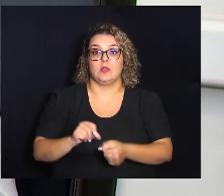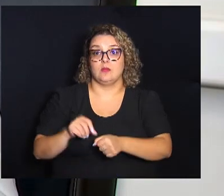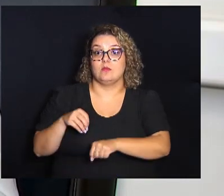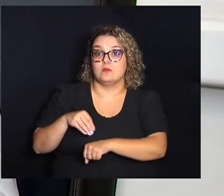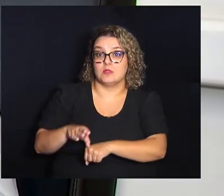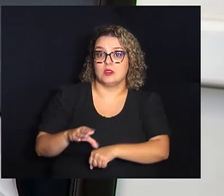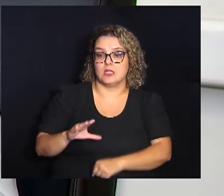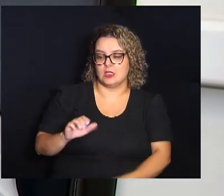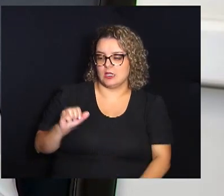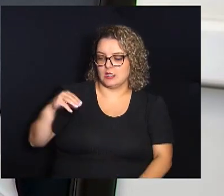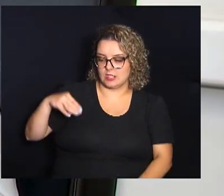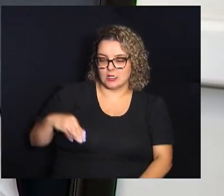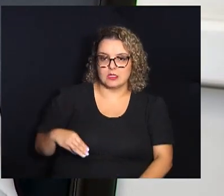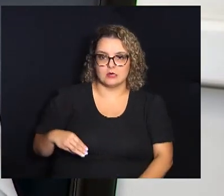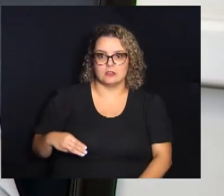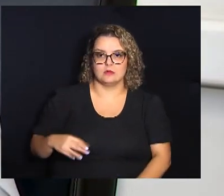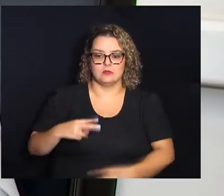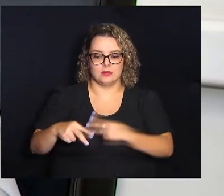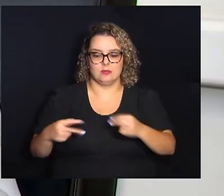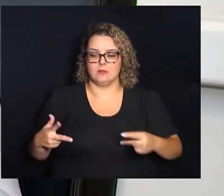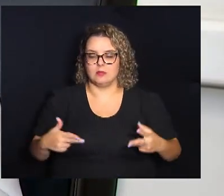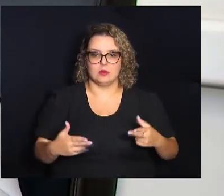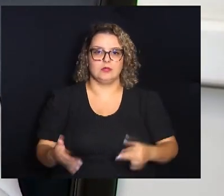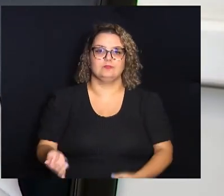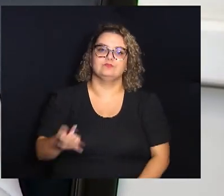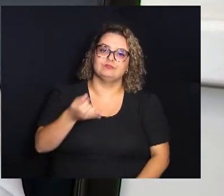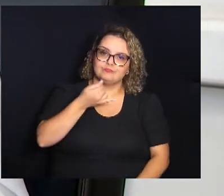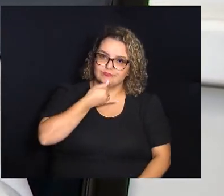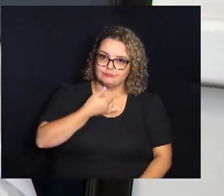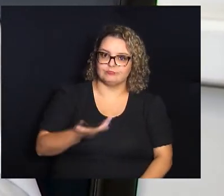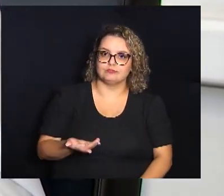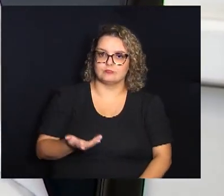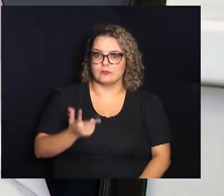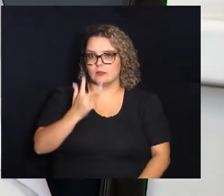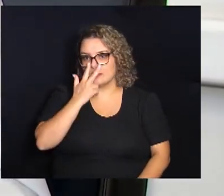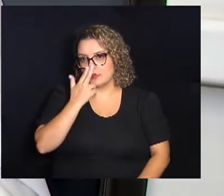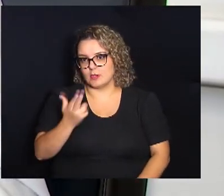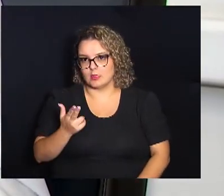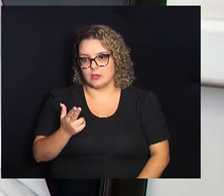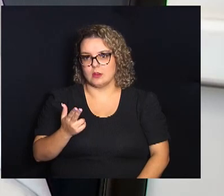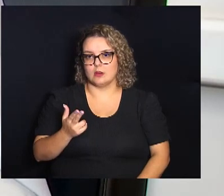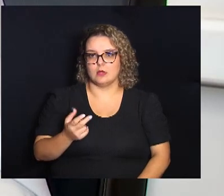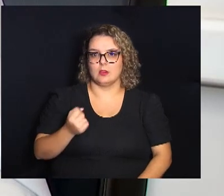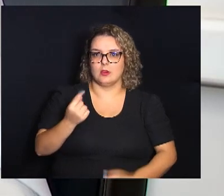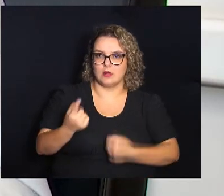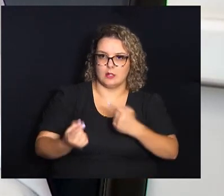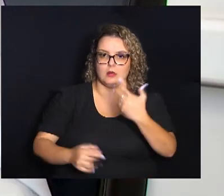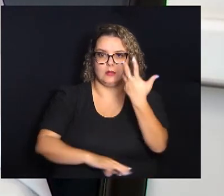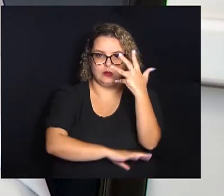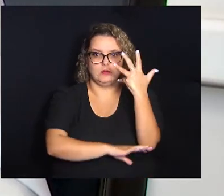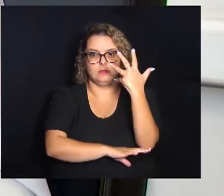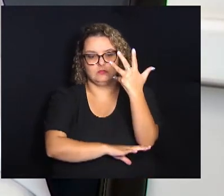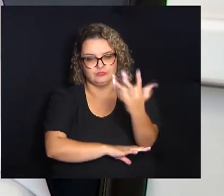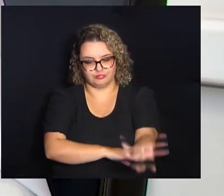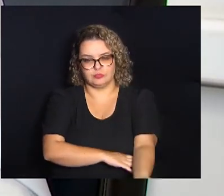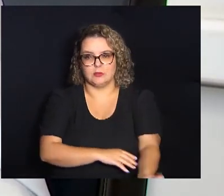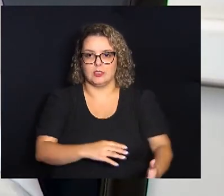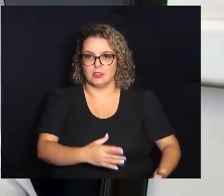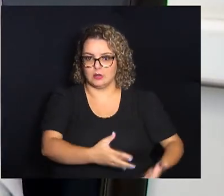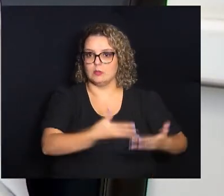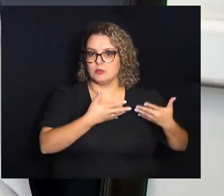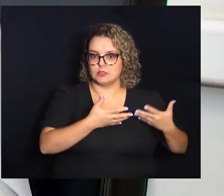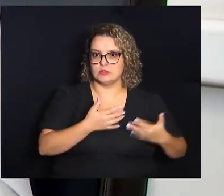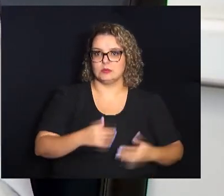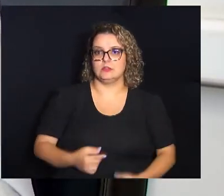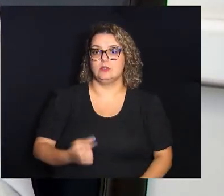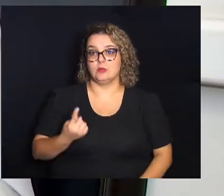foi recentemente inaugurada. E, infelizmente, parece que por remoção de algumas árvores que caíram, alguma coisa assim,